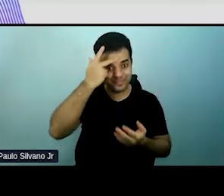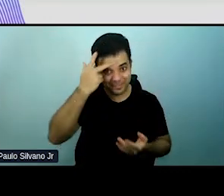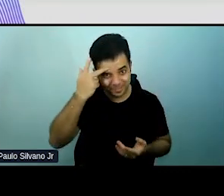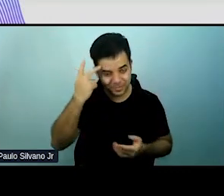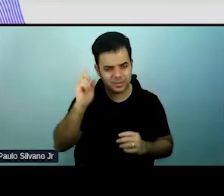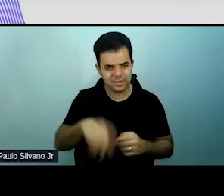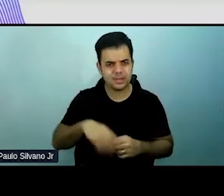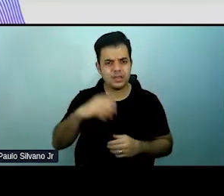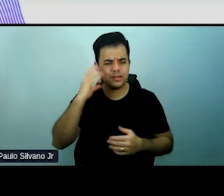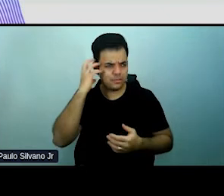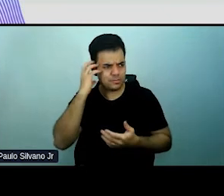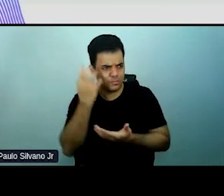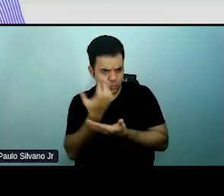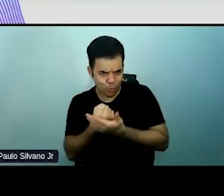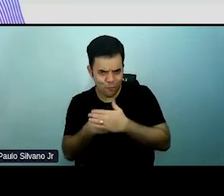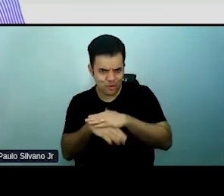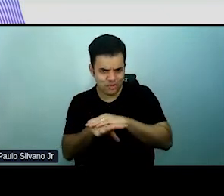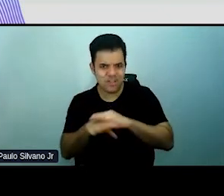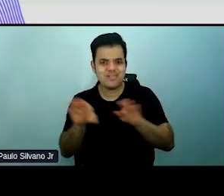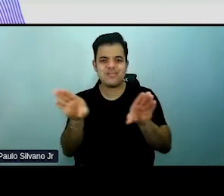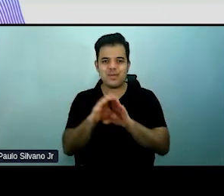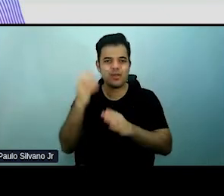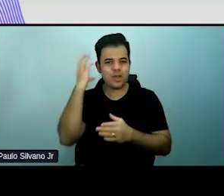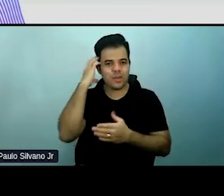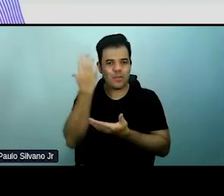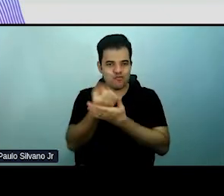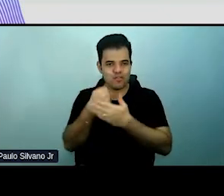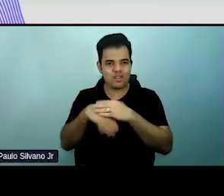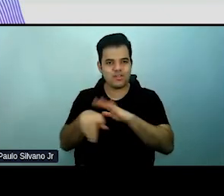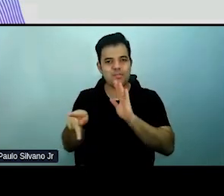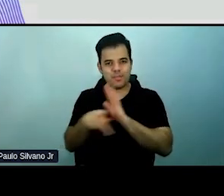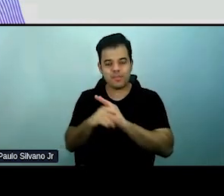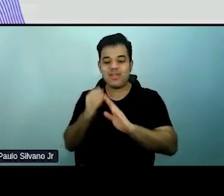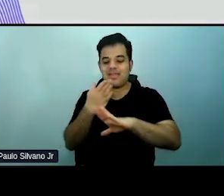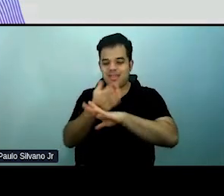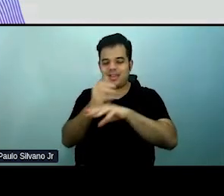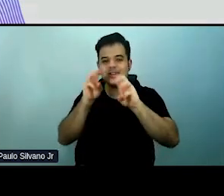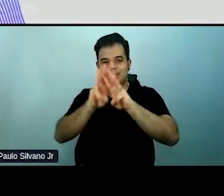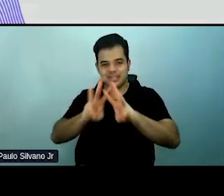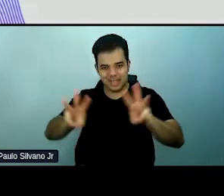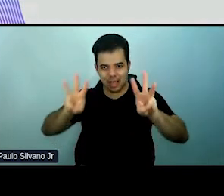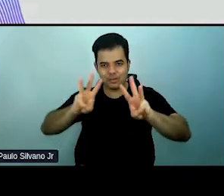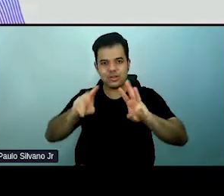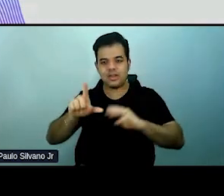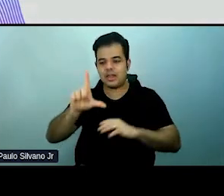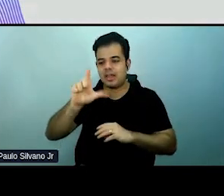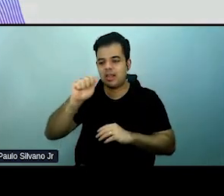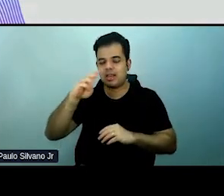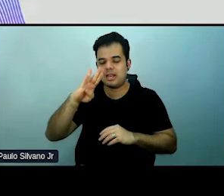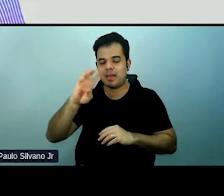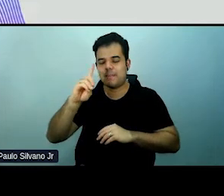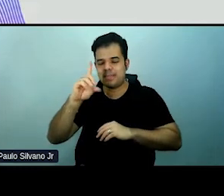para ouvir, né, o nosso podcast, que é o podcast da Lambda. Então é só entrar no site da